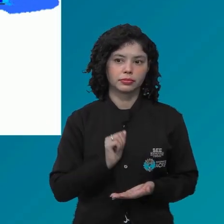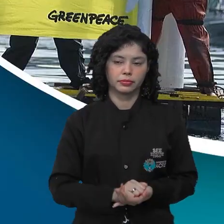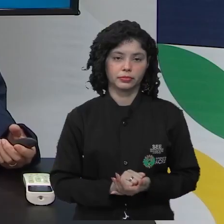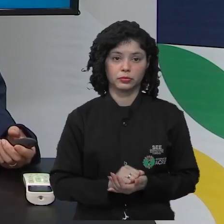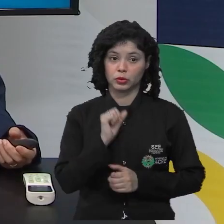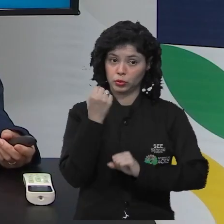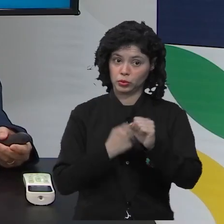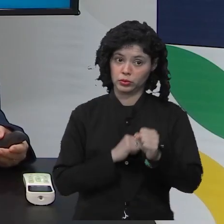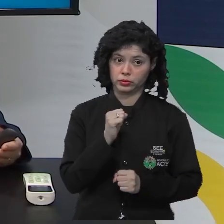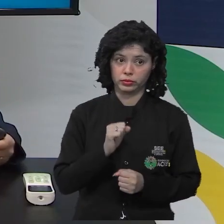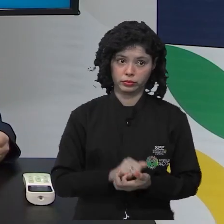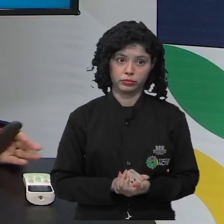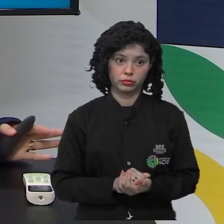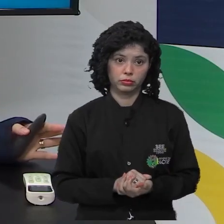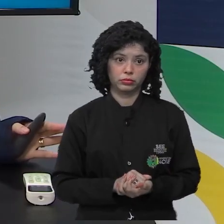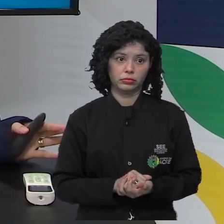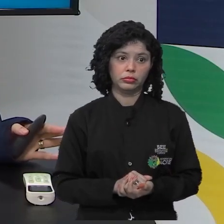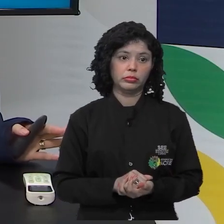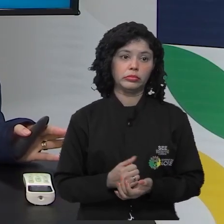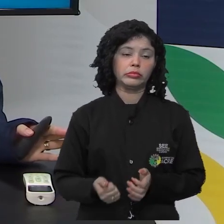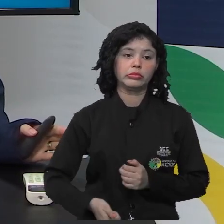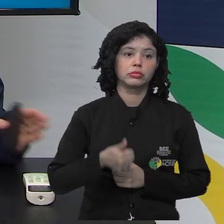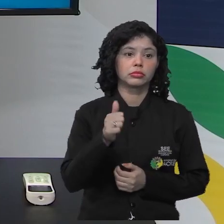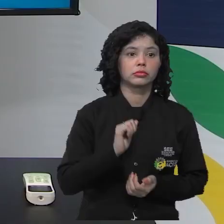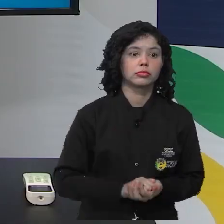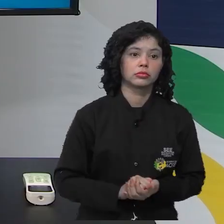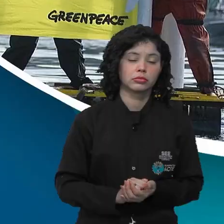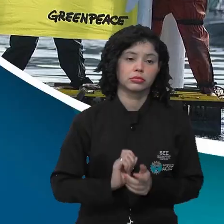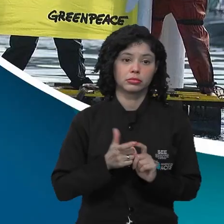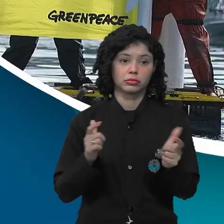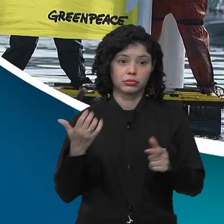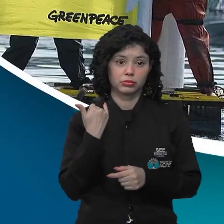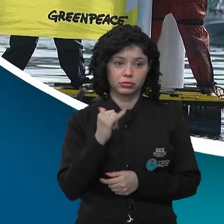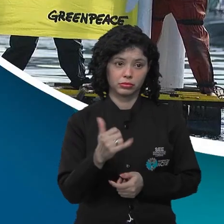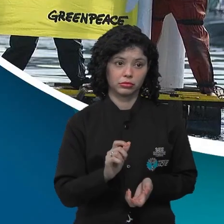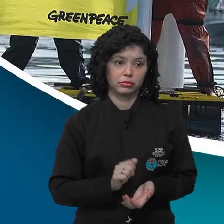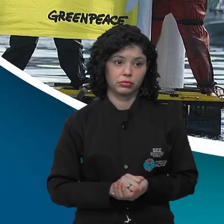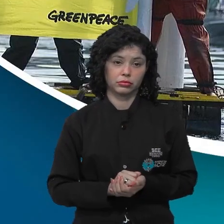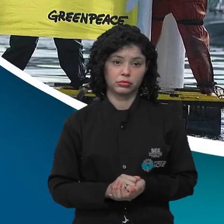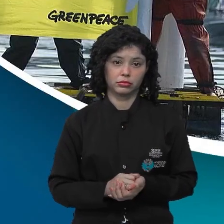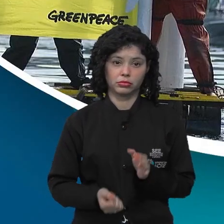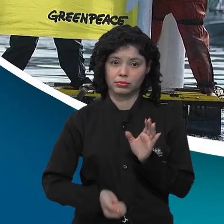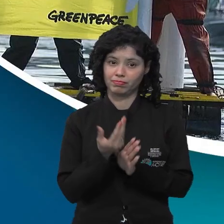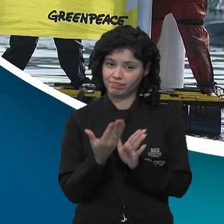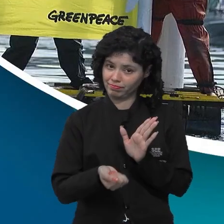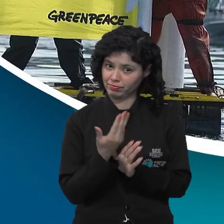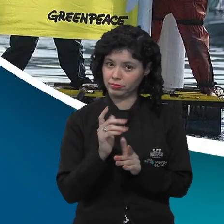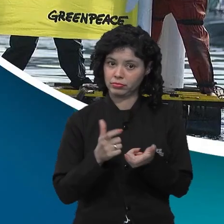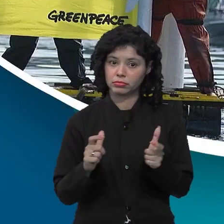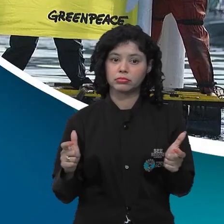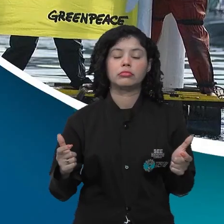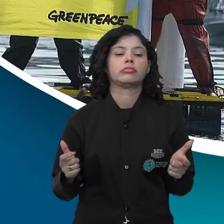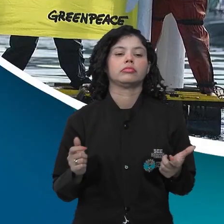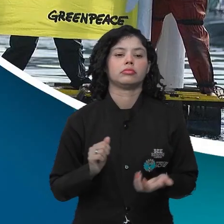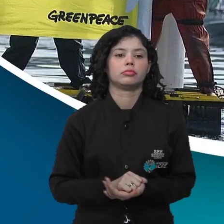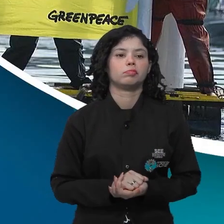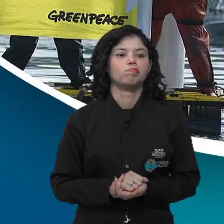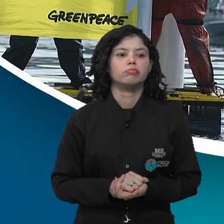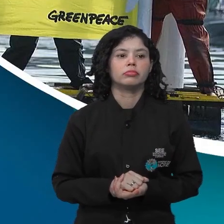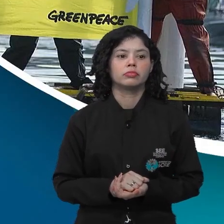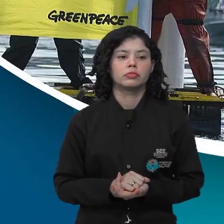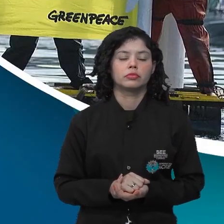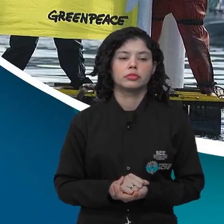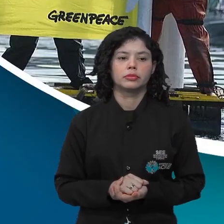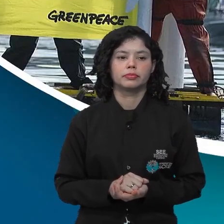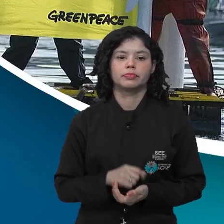uma usina nuclear. Vantagem, gente, alta densidade energética, né? Então a gente consegue ali uma grande produção com pouco